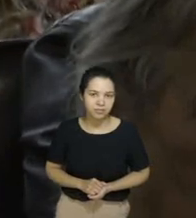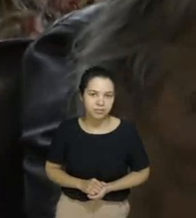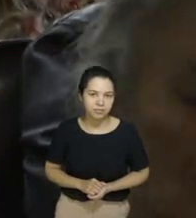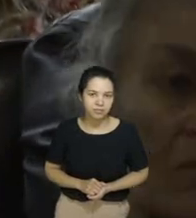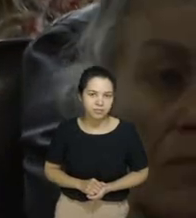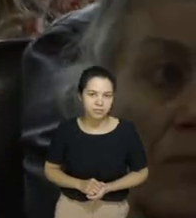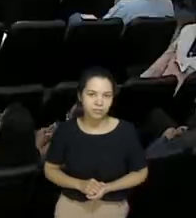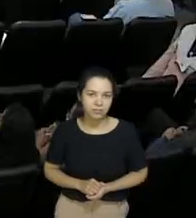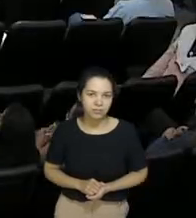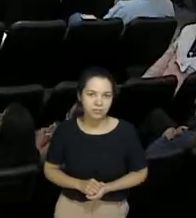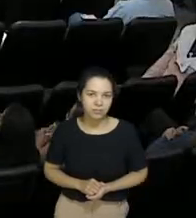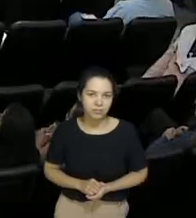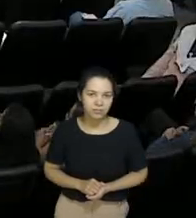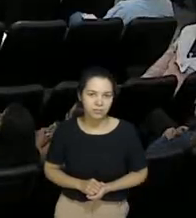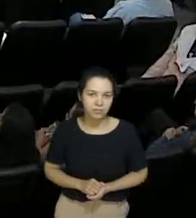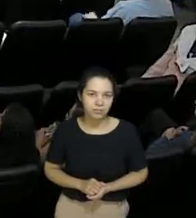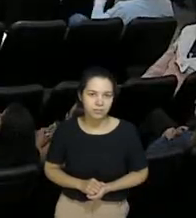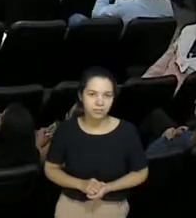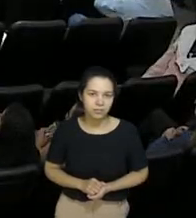Chama.